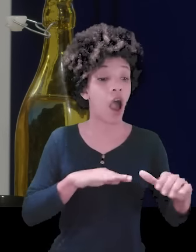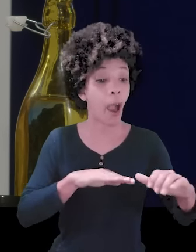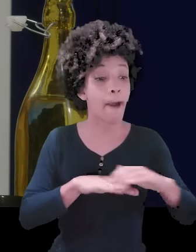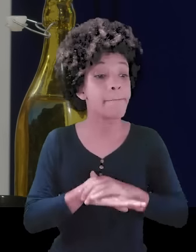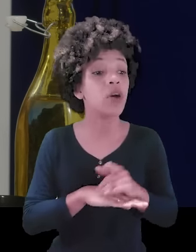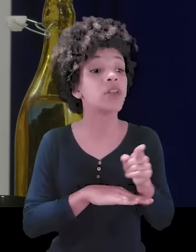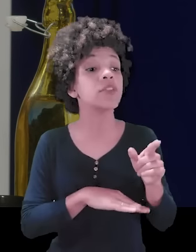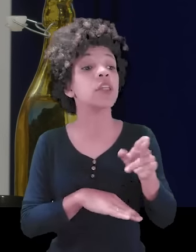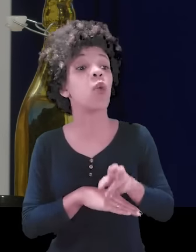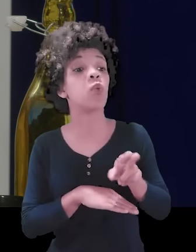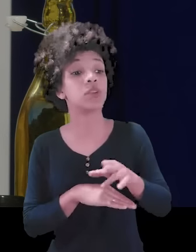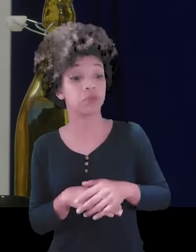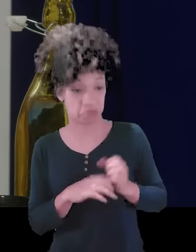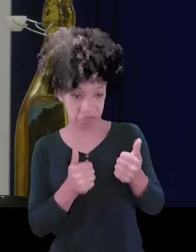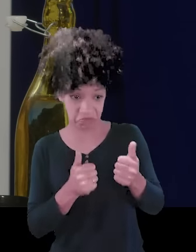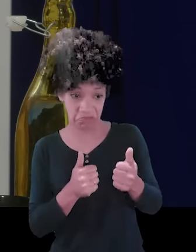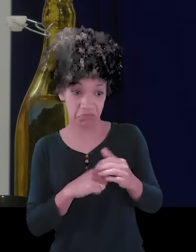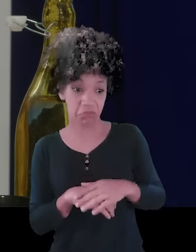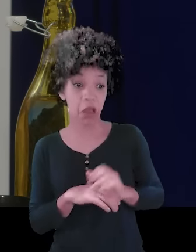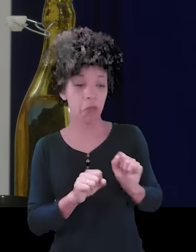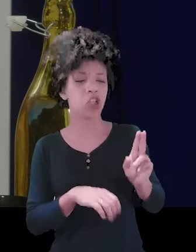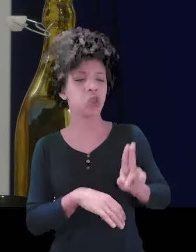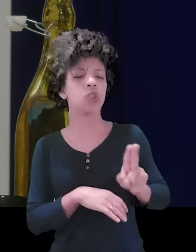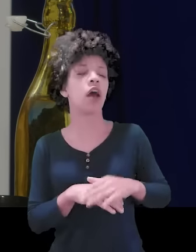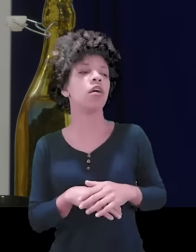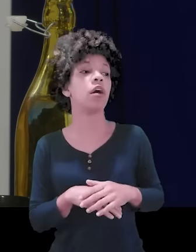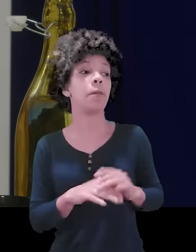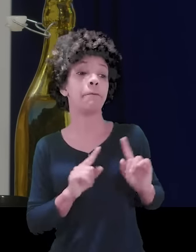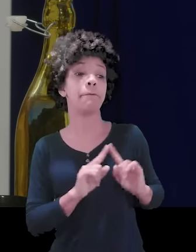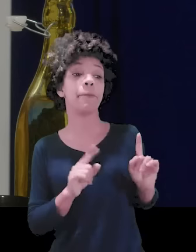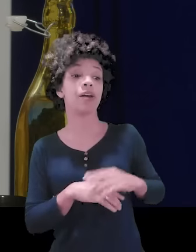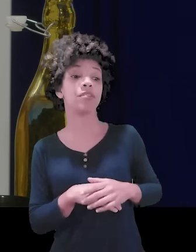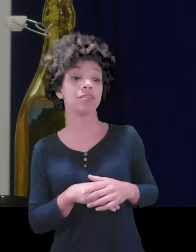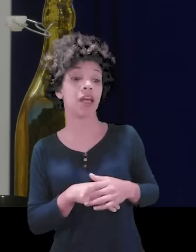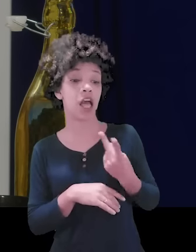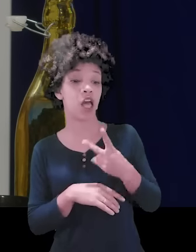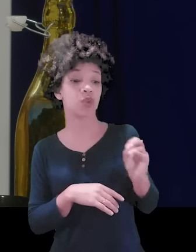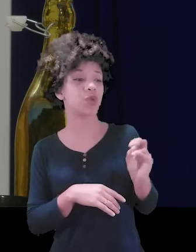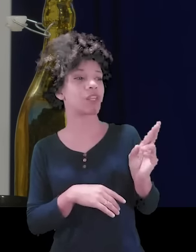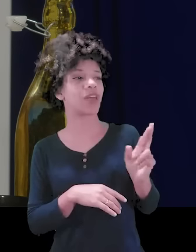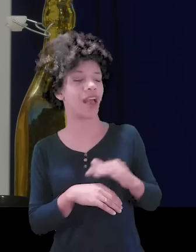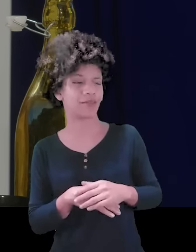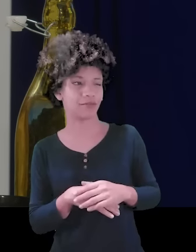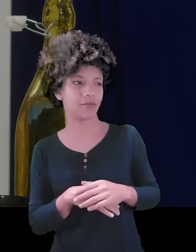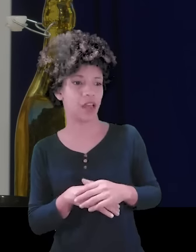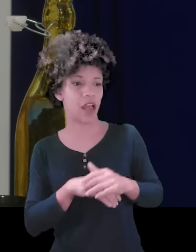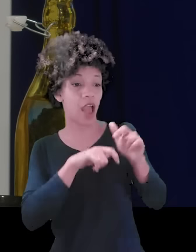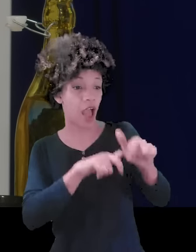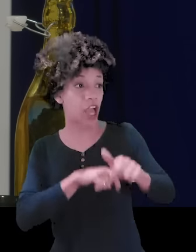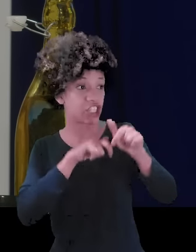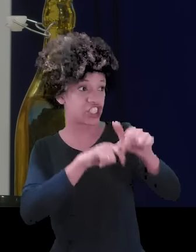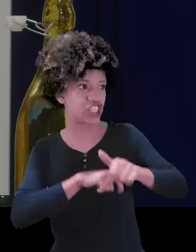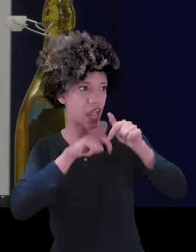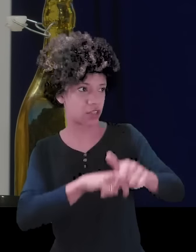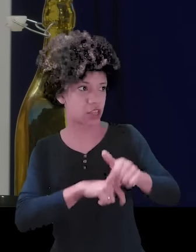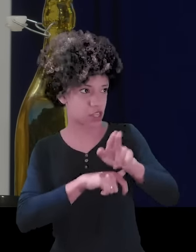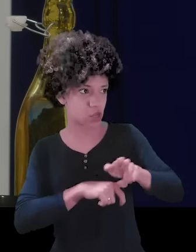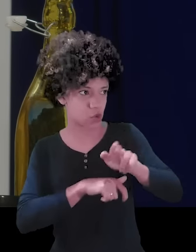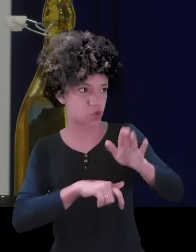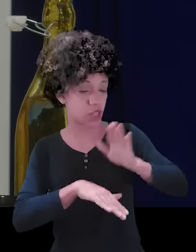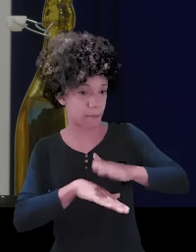você tá usando é tudo bem você pode usar mas custa r$ 200 tá inchada que você usa para